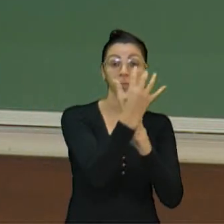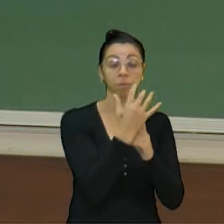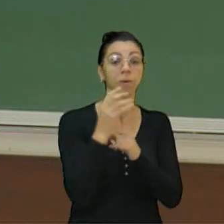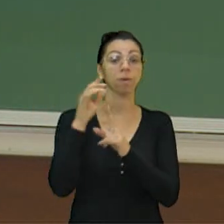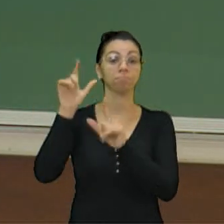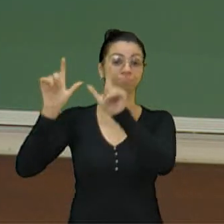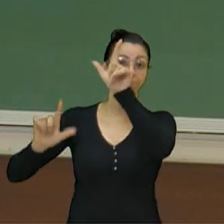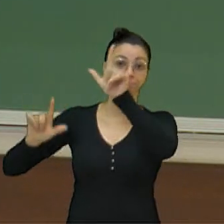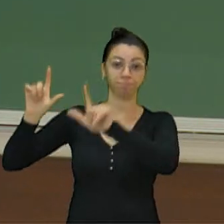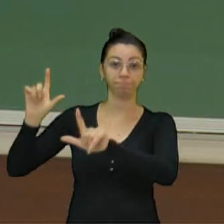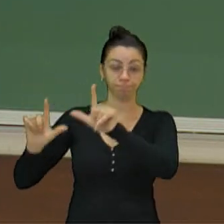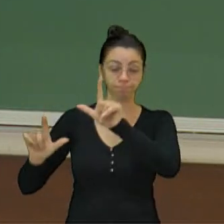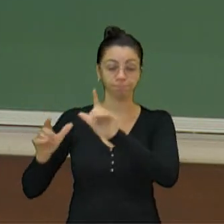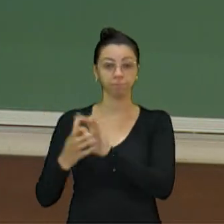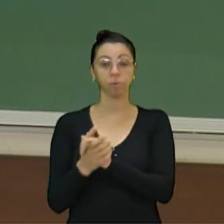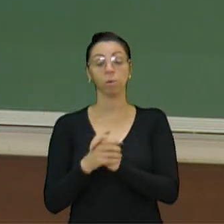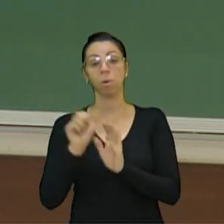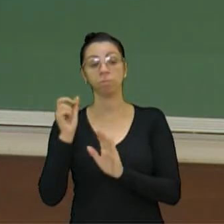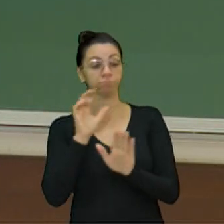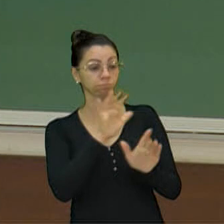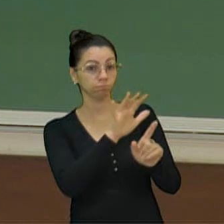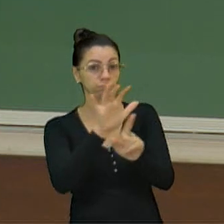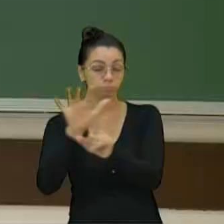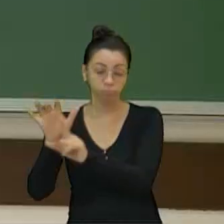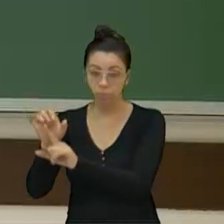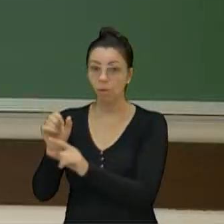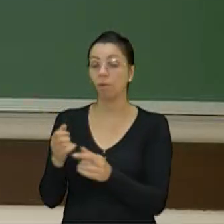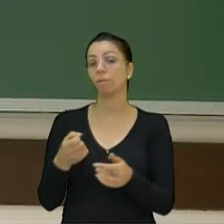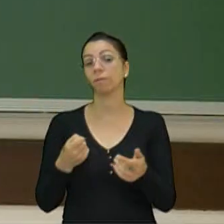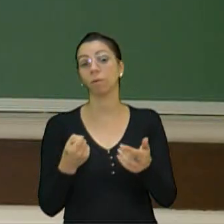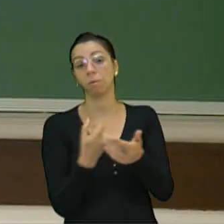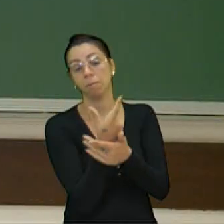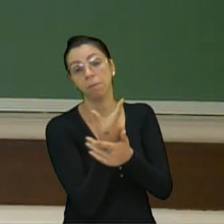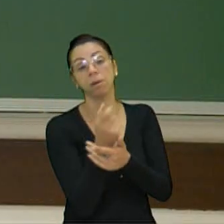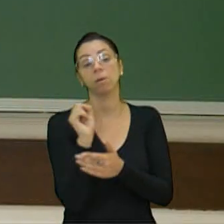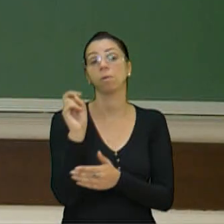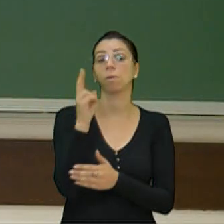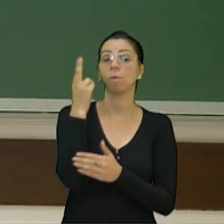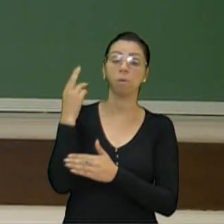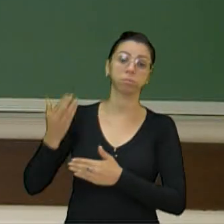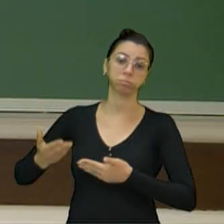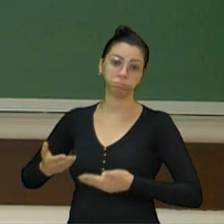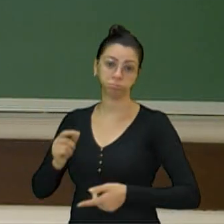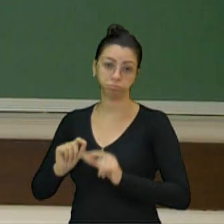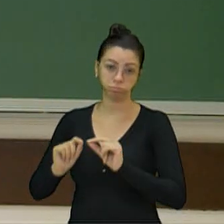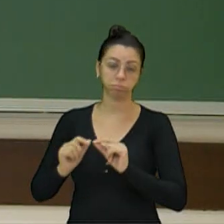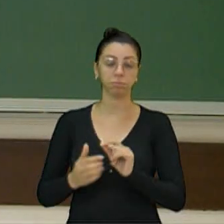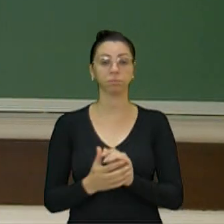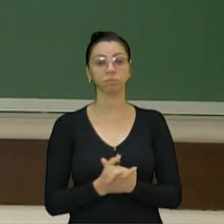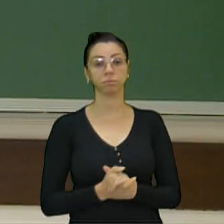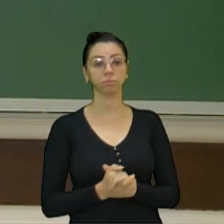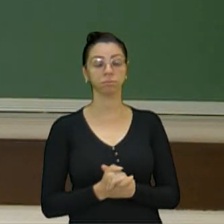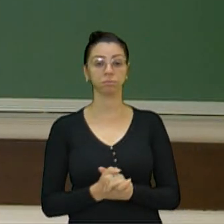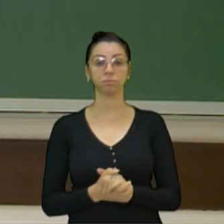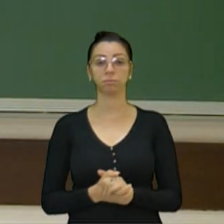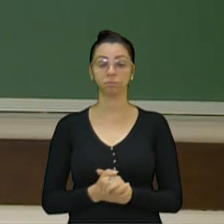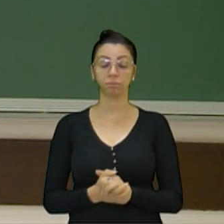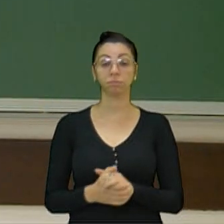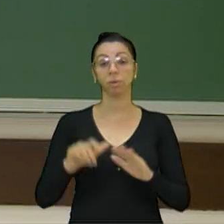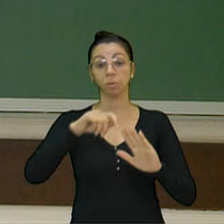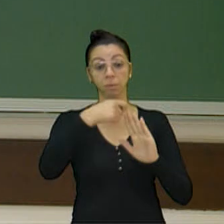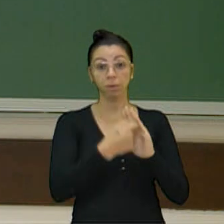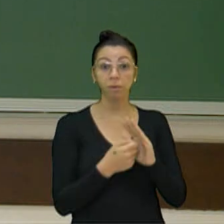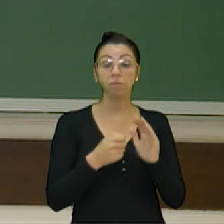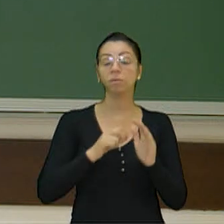tá? Na hora que as pessoas vão comprar algum produto ou algum serviço. O texto fala